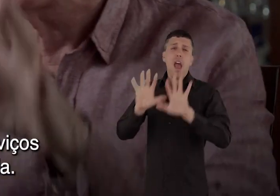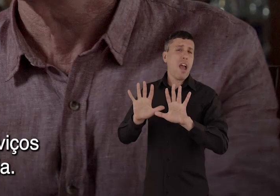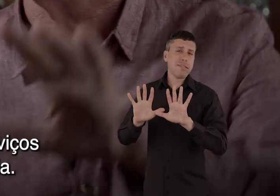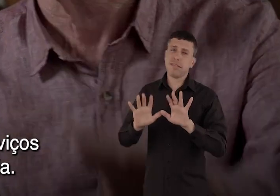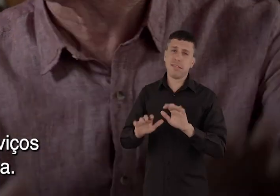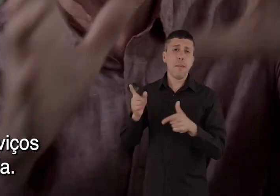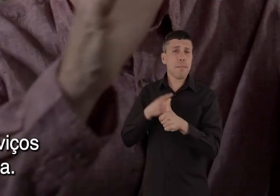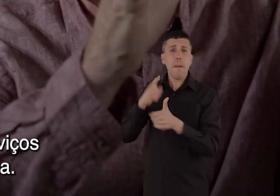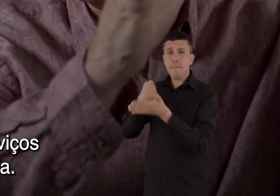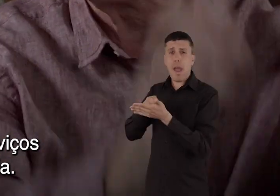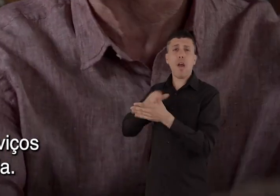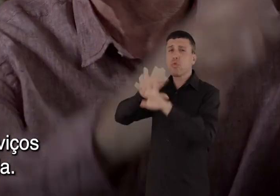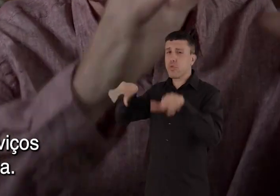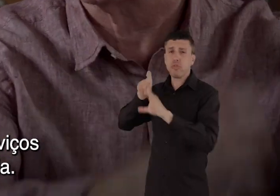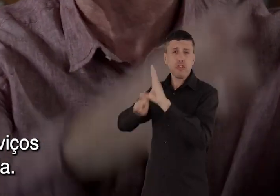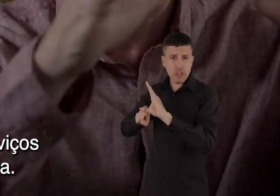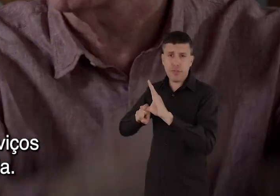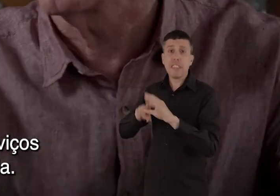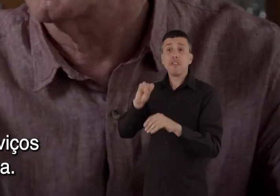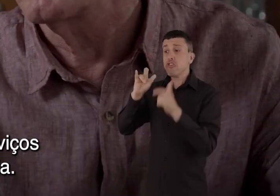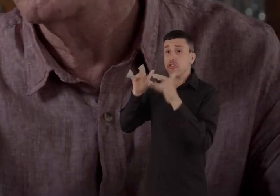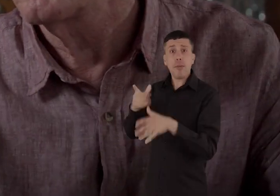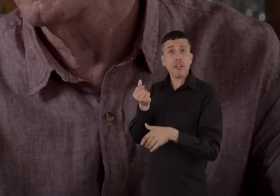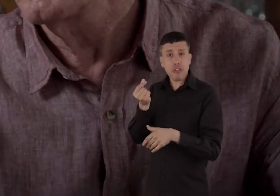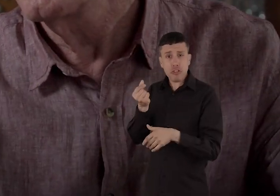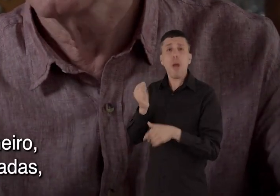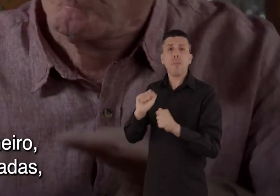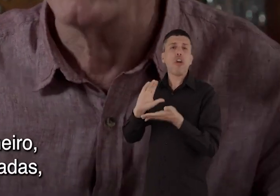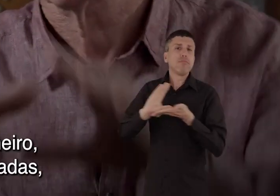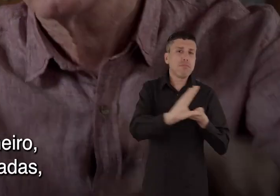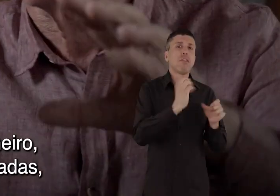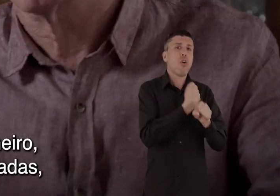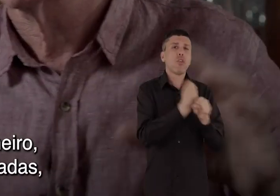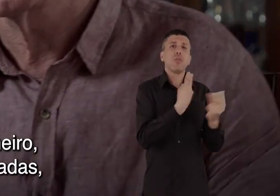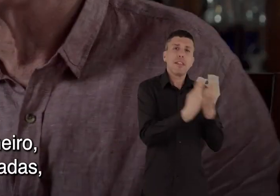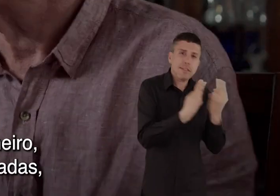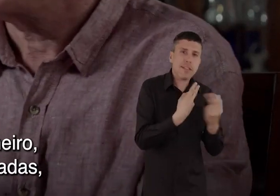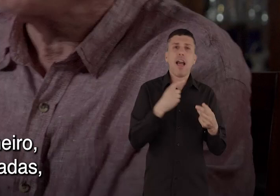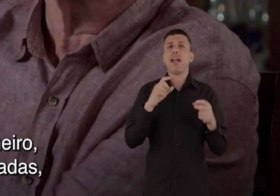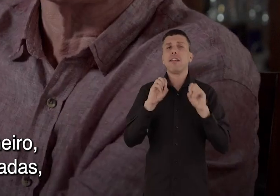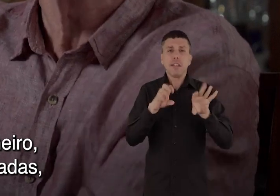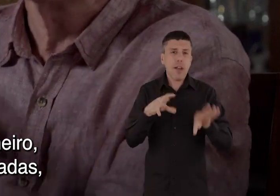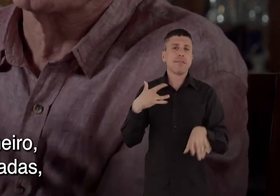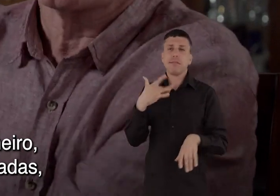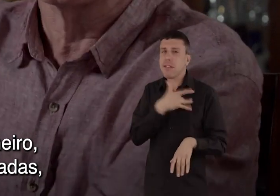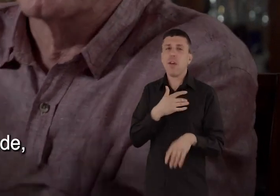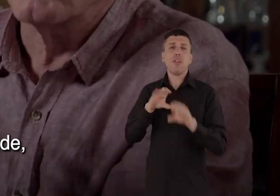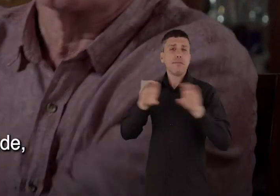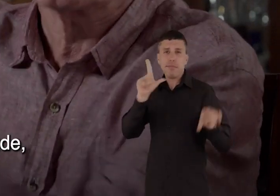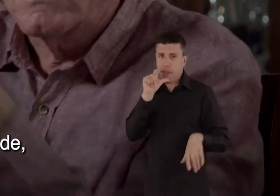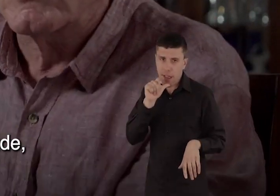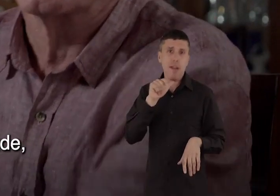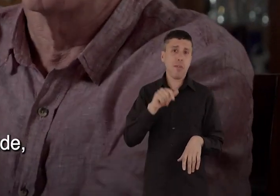isso. Primeiro, pague os serviços e encargos da dívida. Depois, se sobrar dinheiro, você vai cuidar de